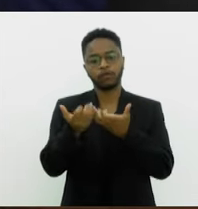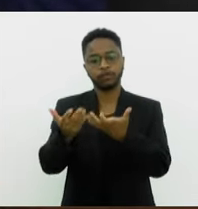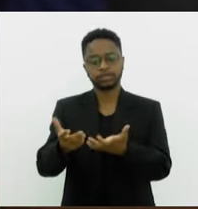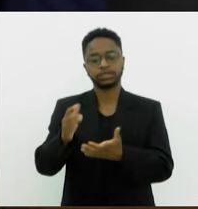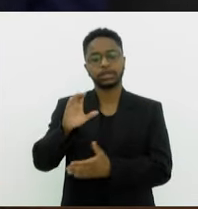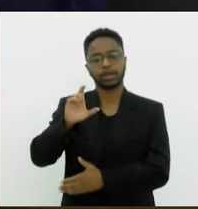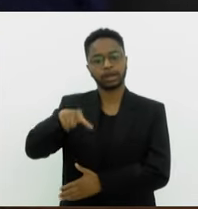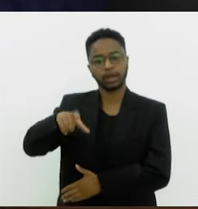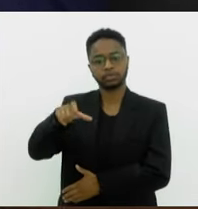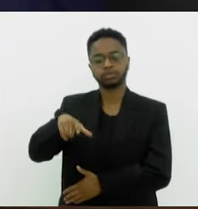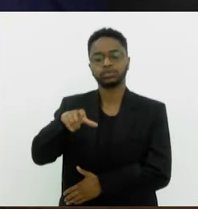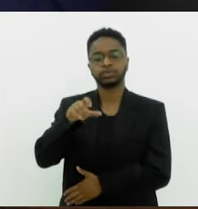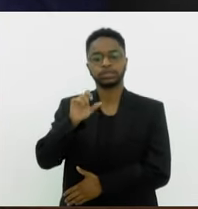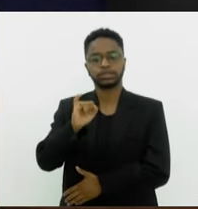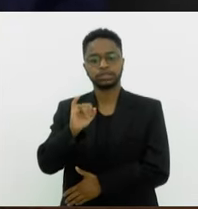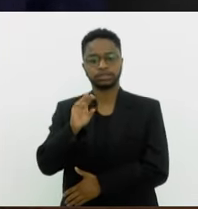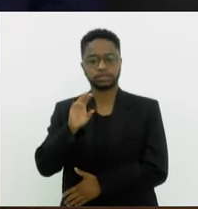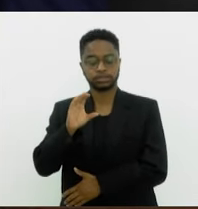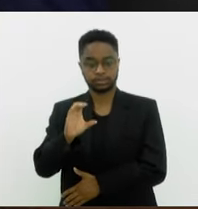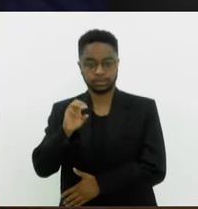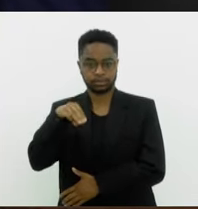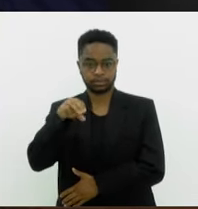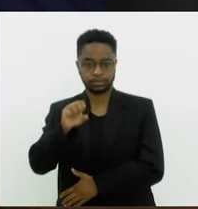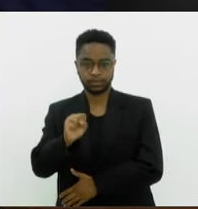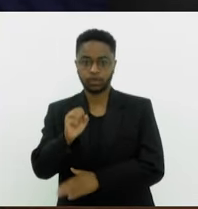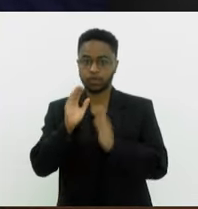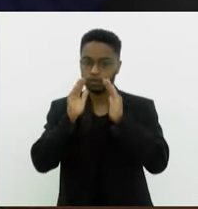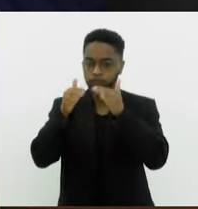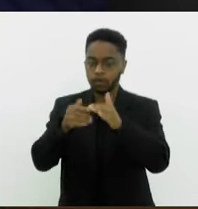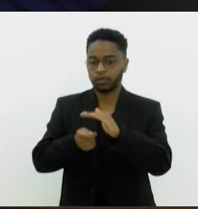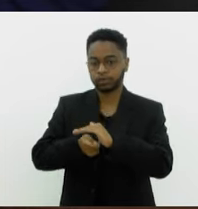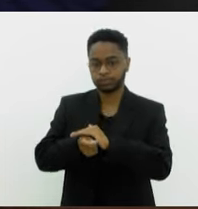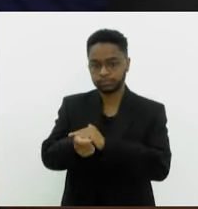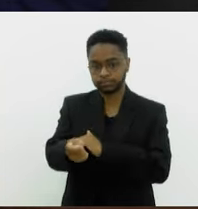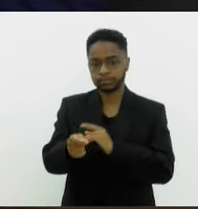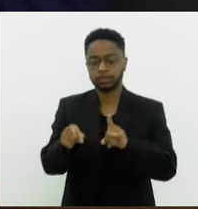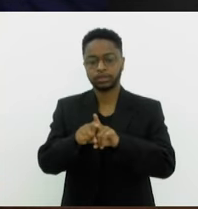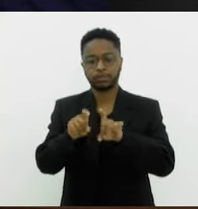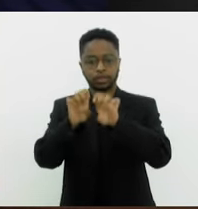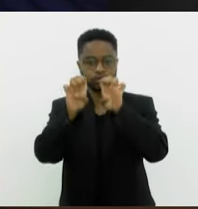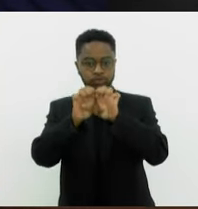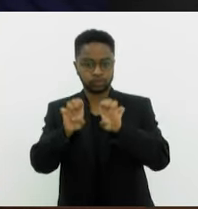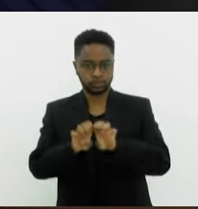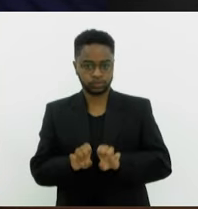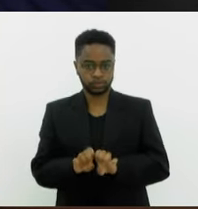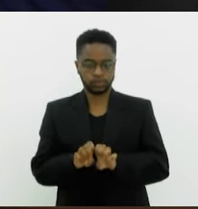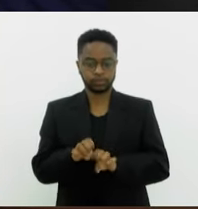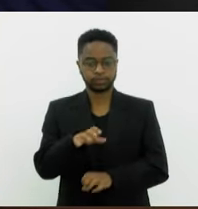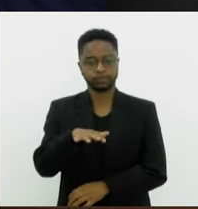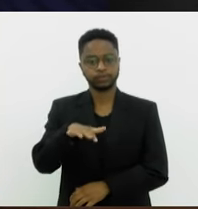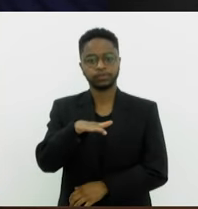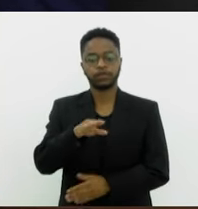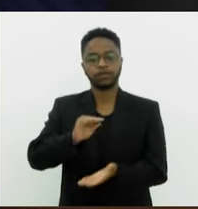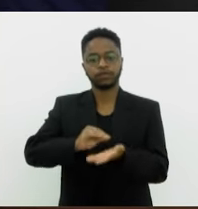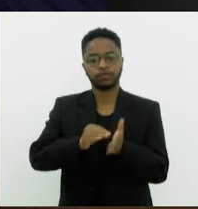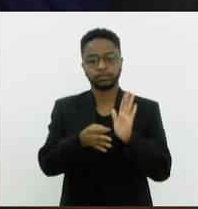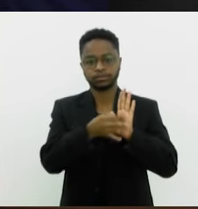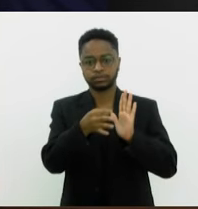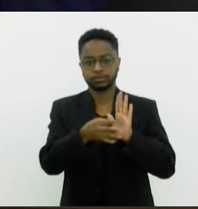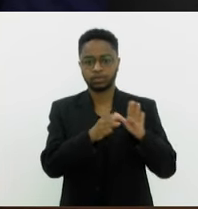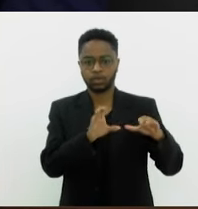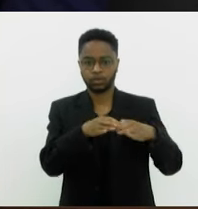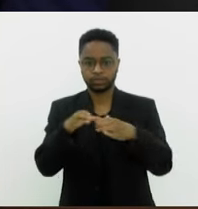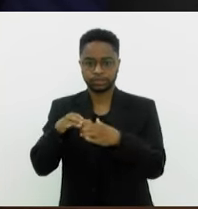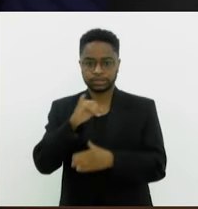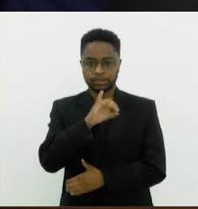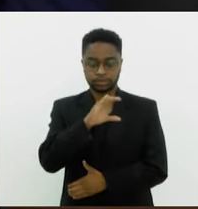de ICMS destinado à aplicação em investimentos e infraestrutura, pendendo de pareceres das comissões